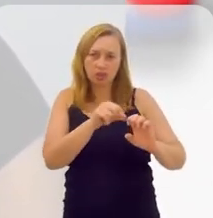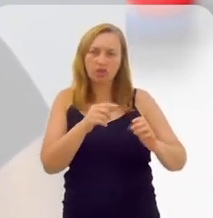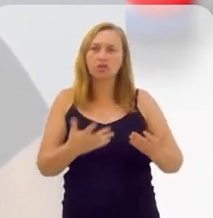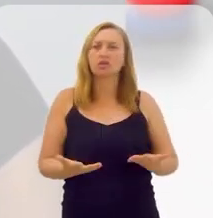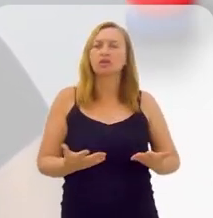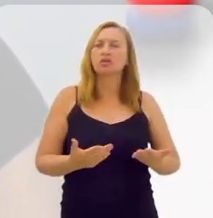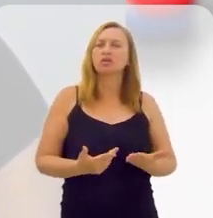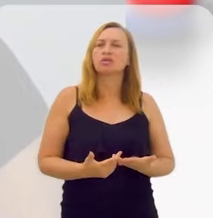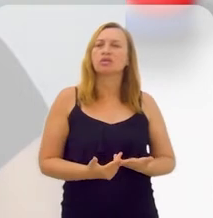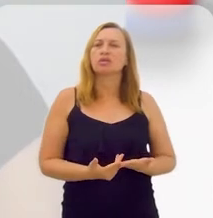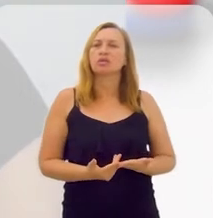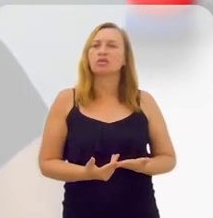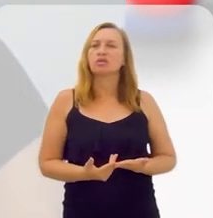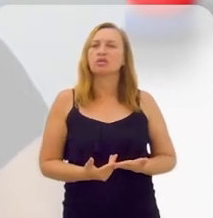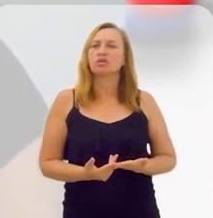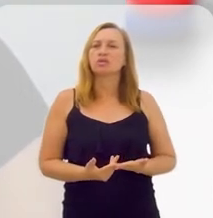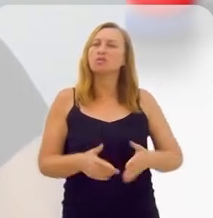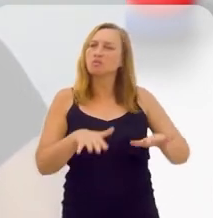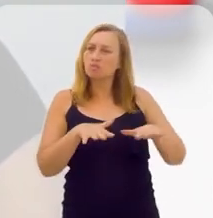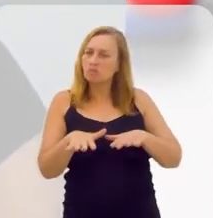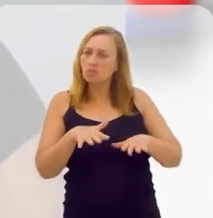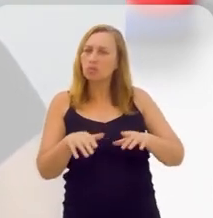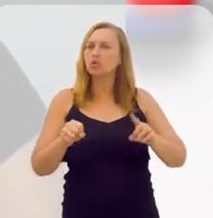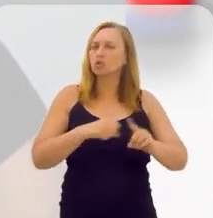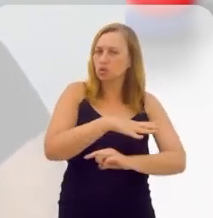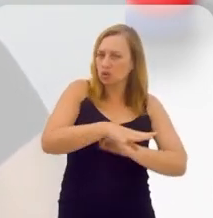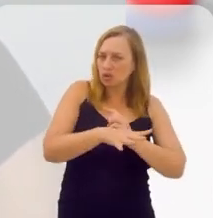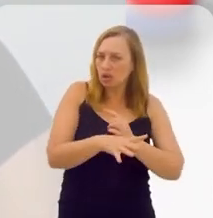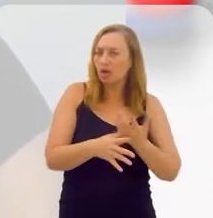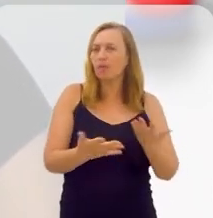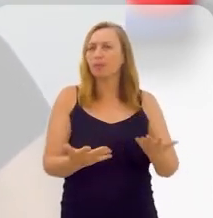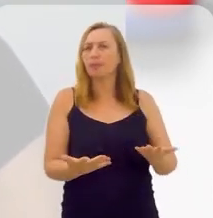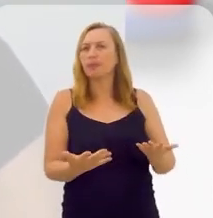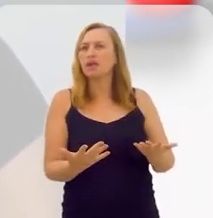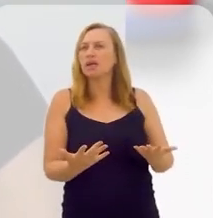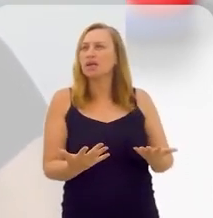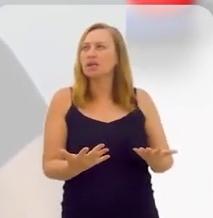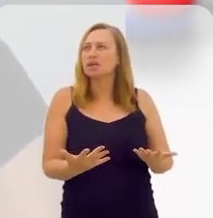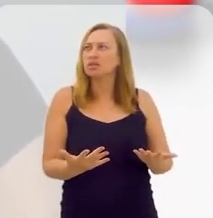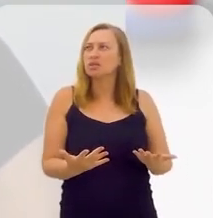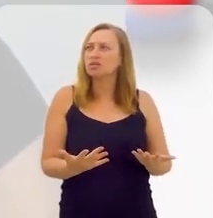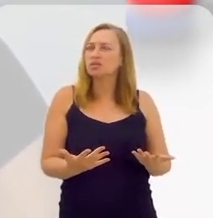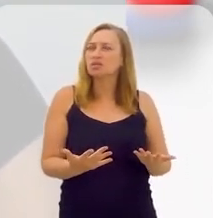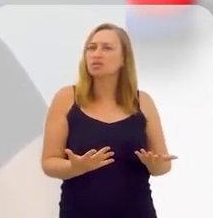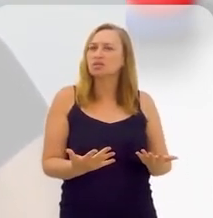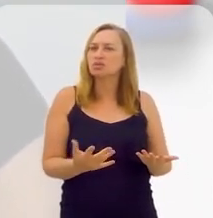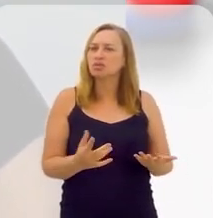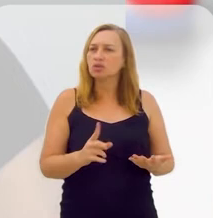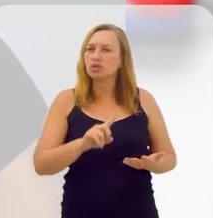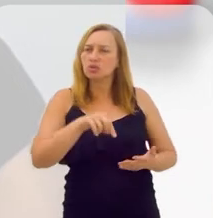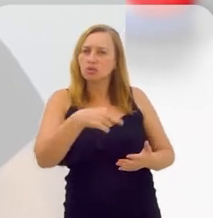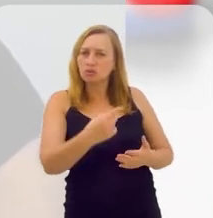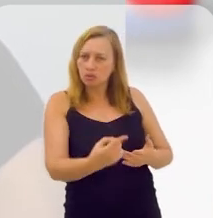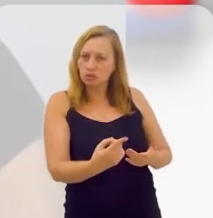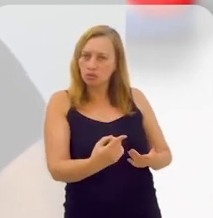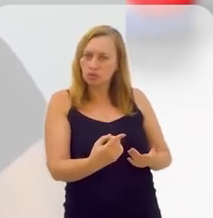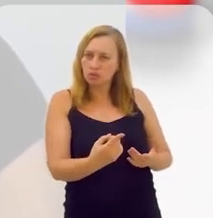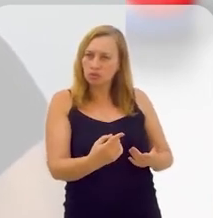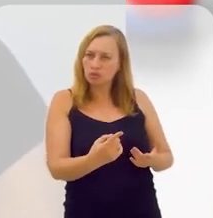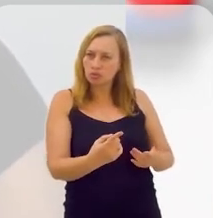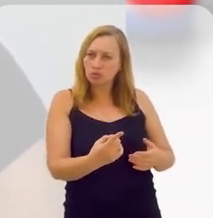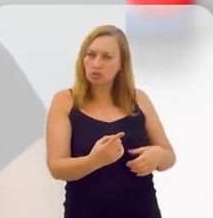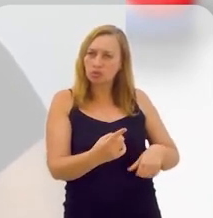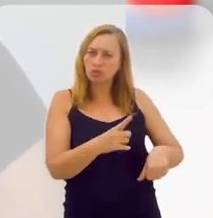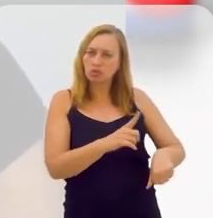Isso compõe, assim, né, esse movimento social. Ela traz uma outra forma